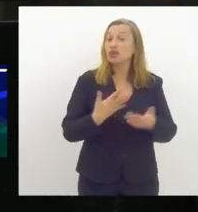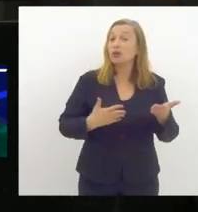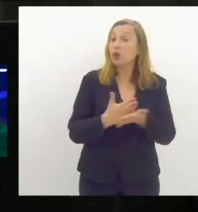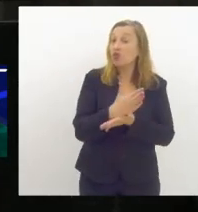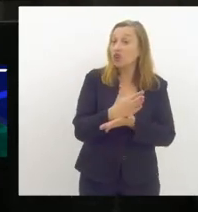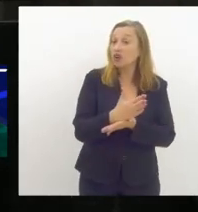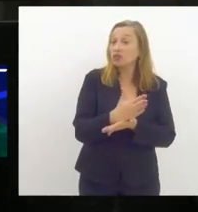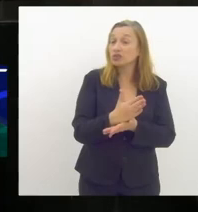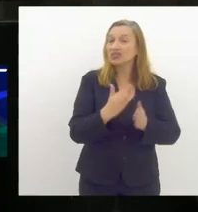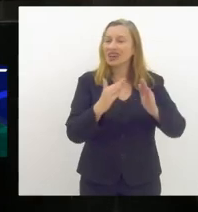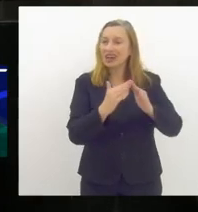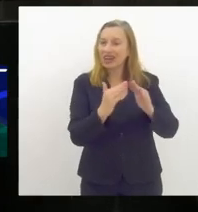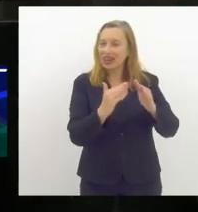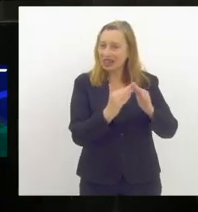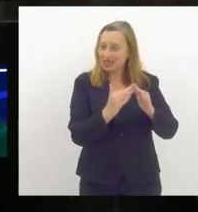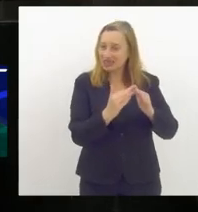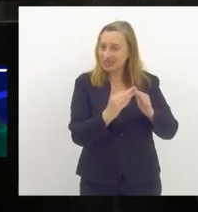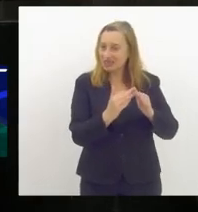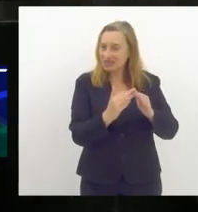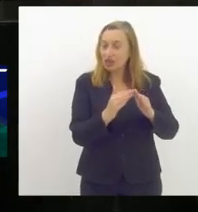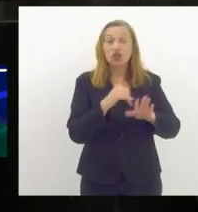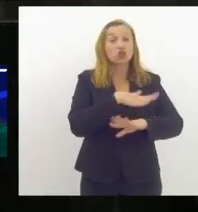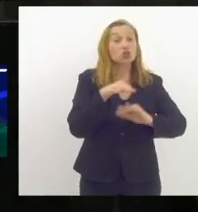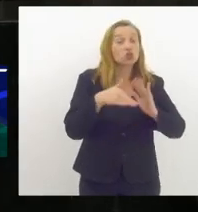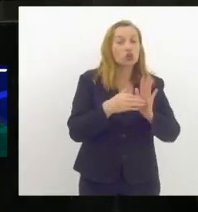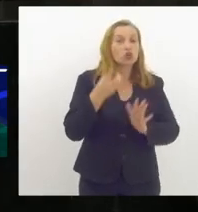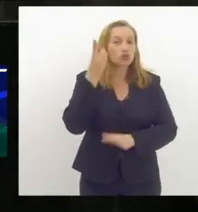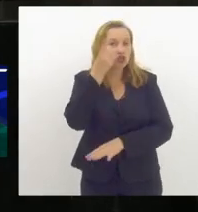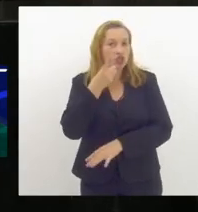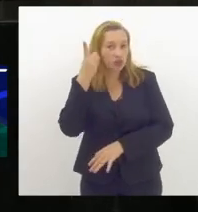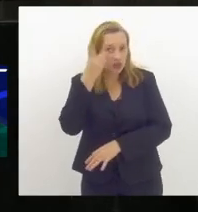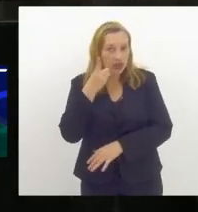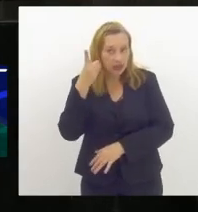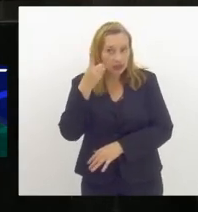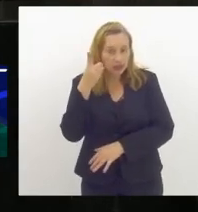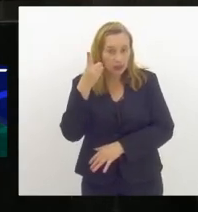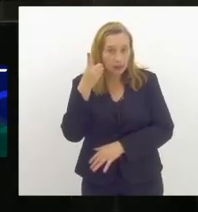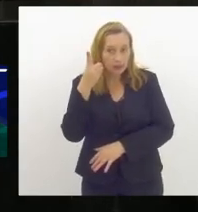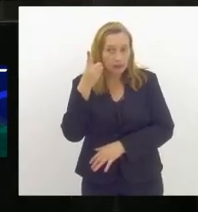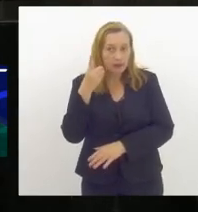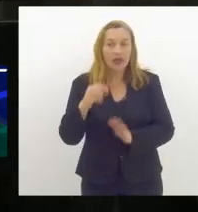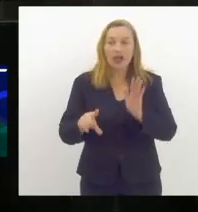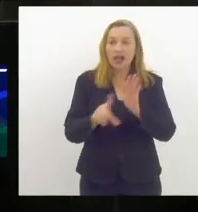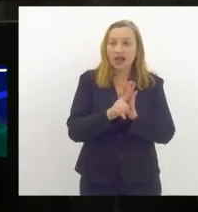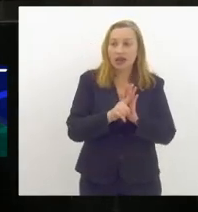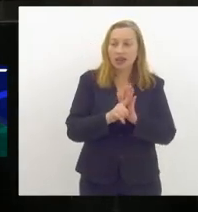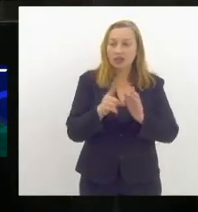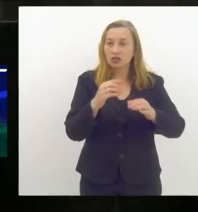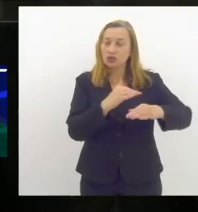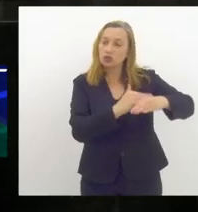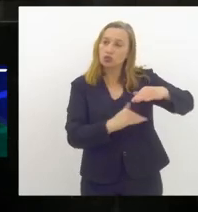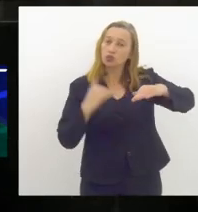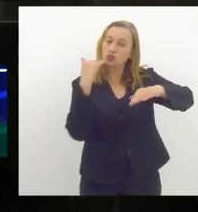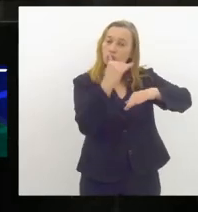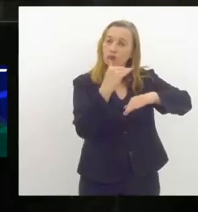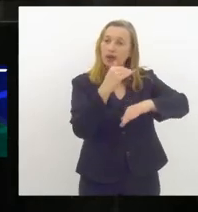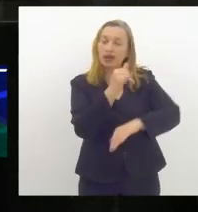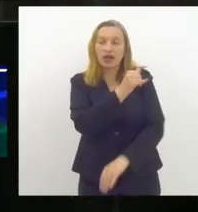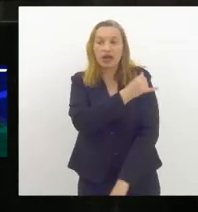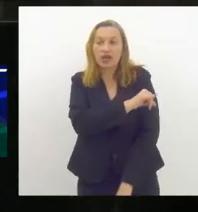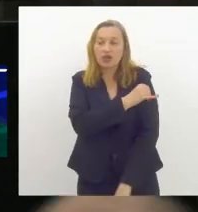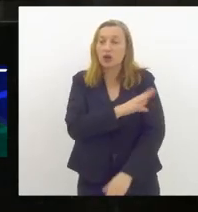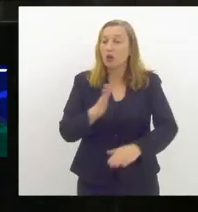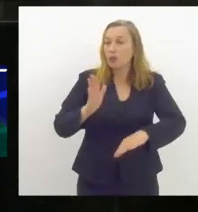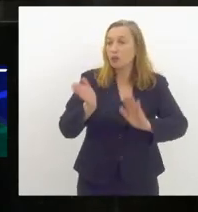aprovamos por volta voto de todos os parlamentares a lei do super a rio que